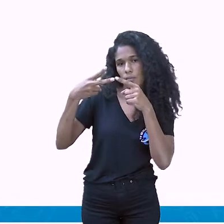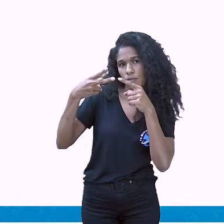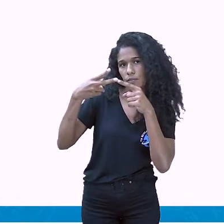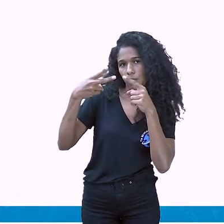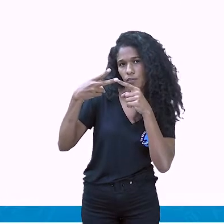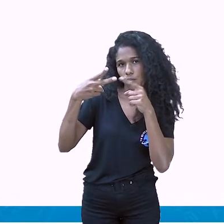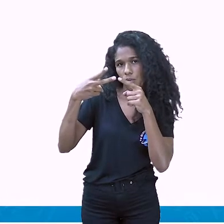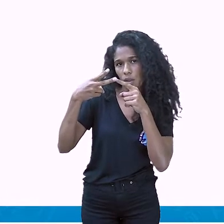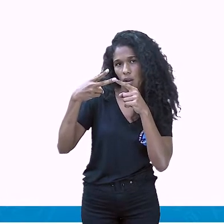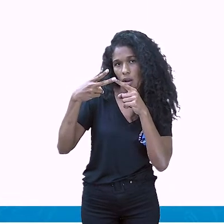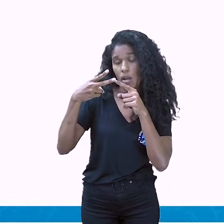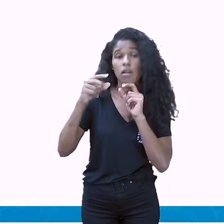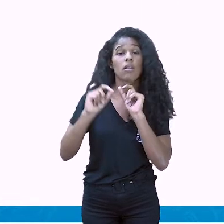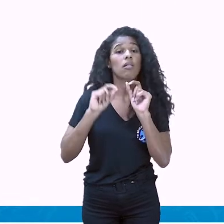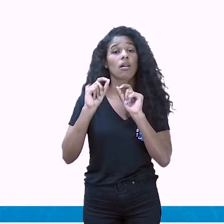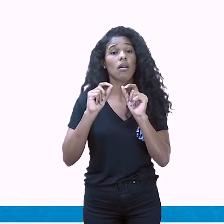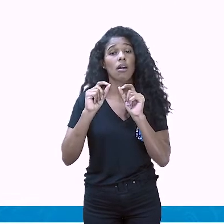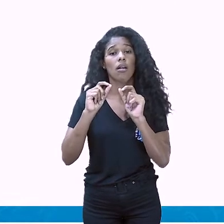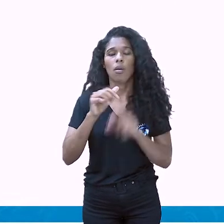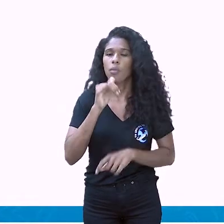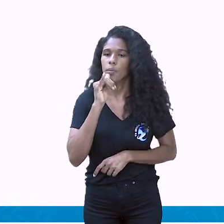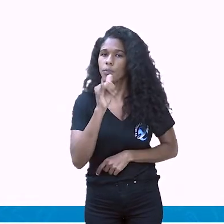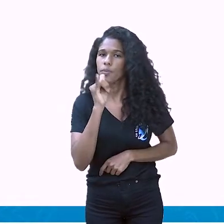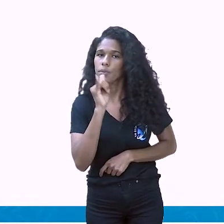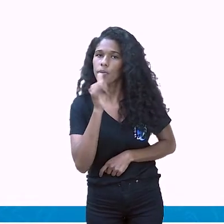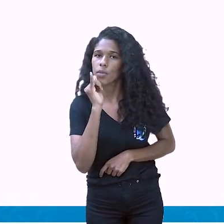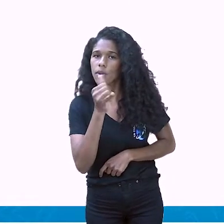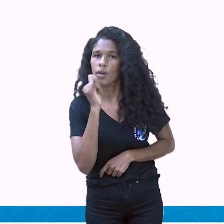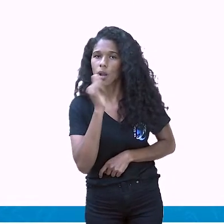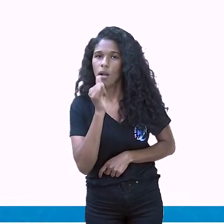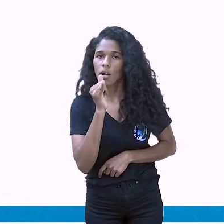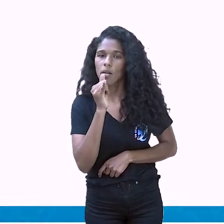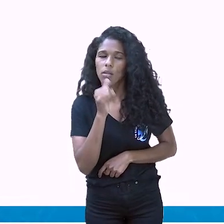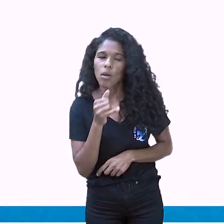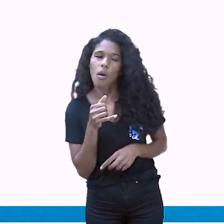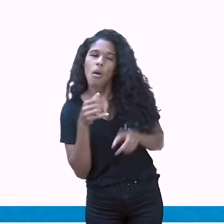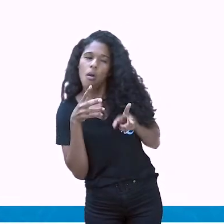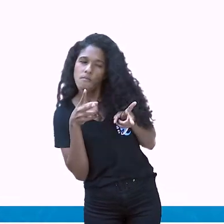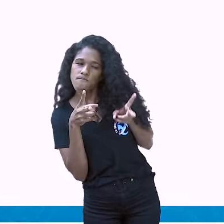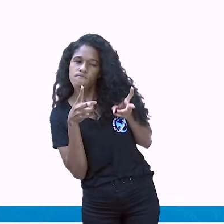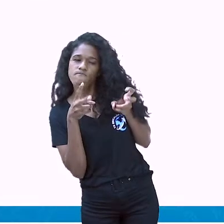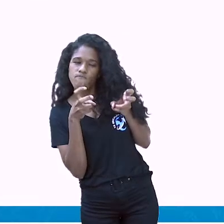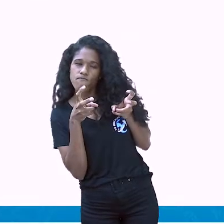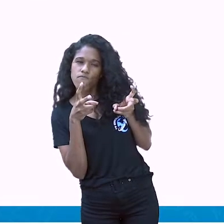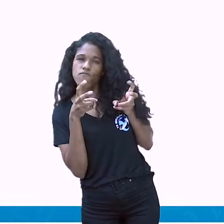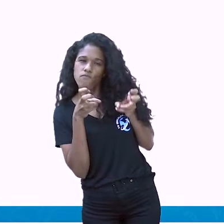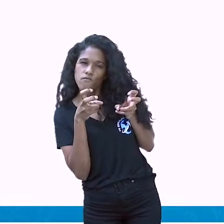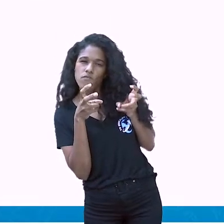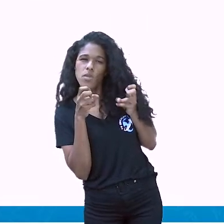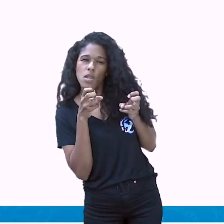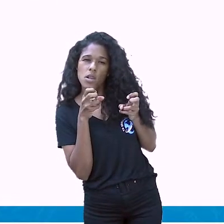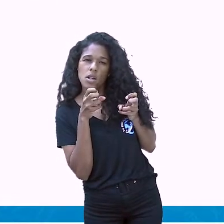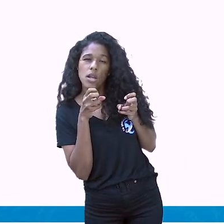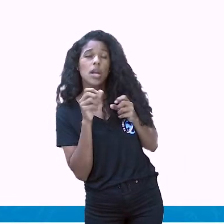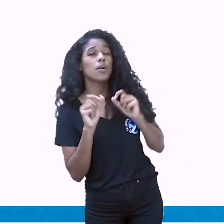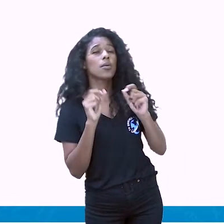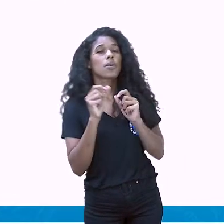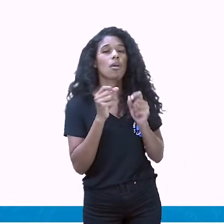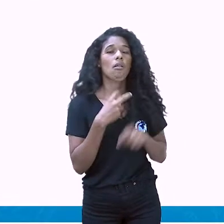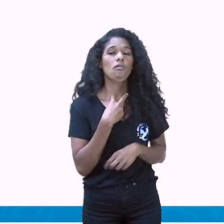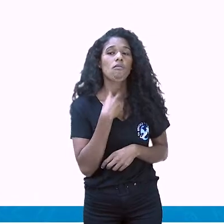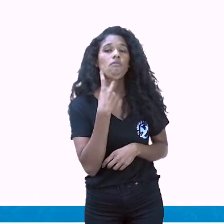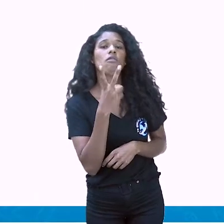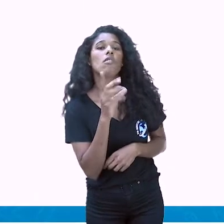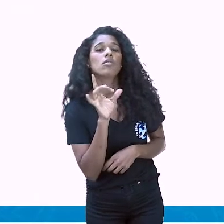é ele? Ele não participa da história, não, ele é apenas uma voz, mas não é aquela voz do além, não.